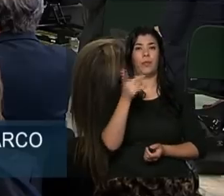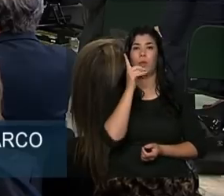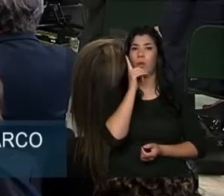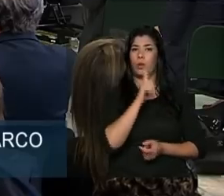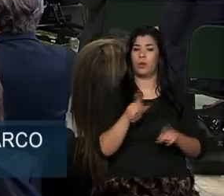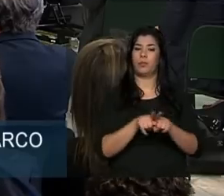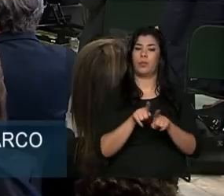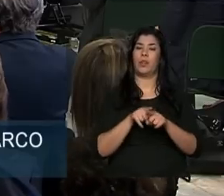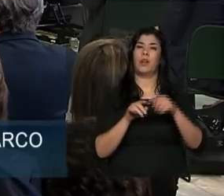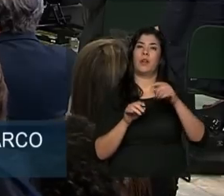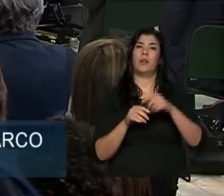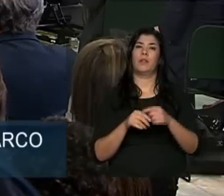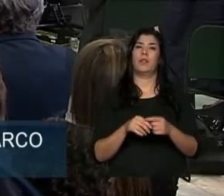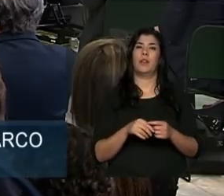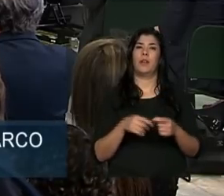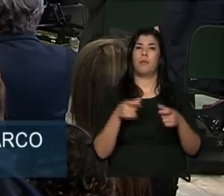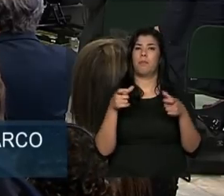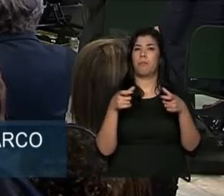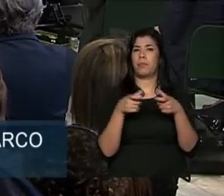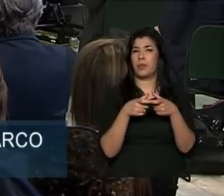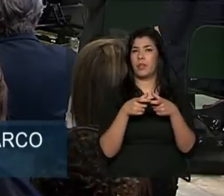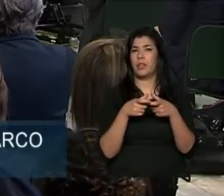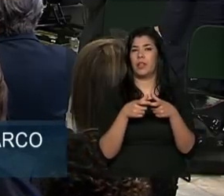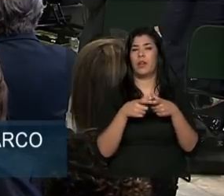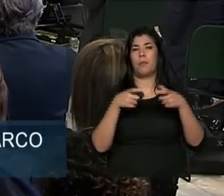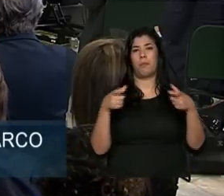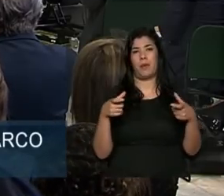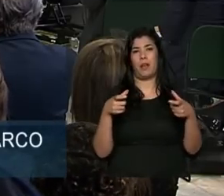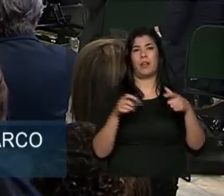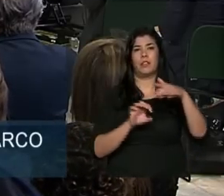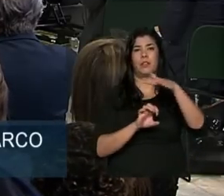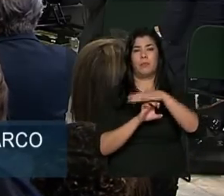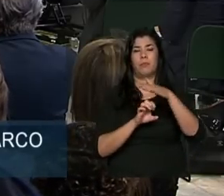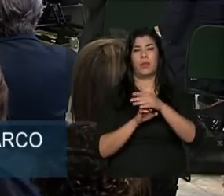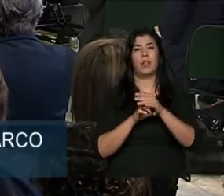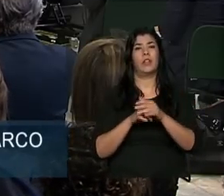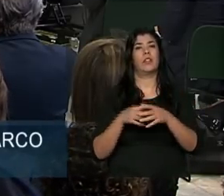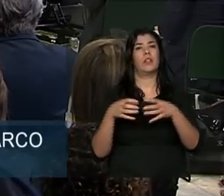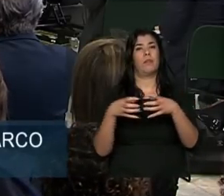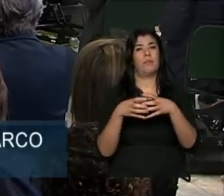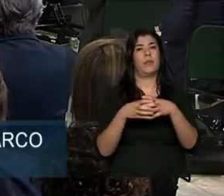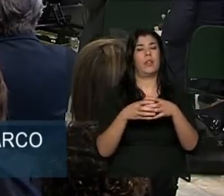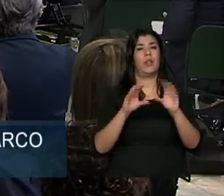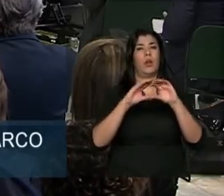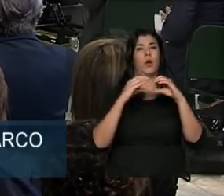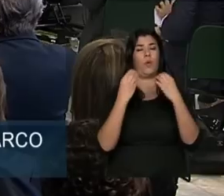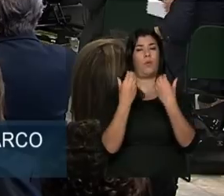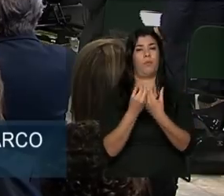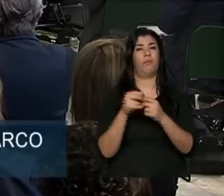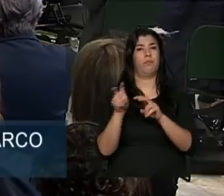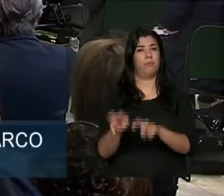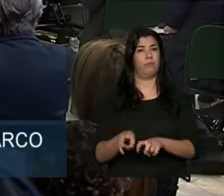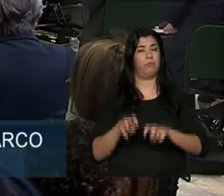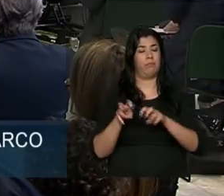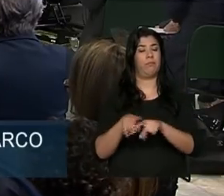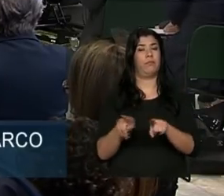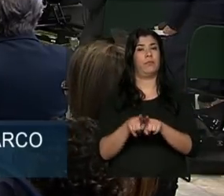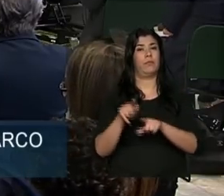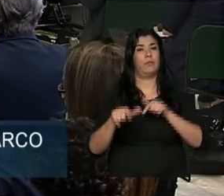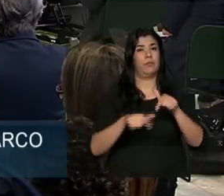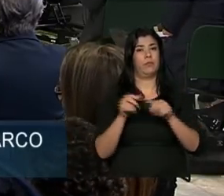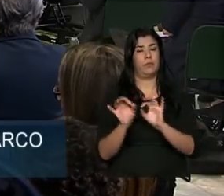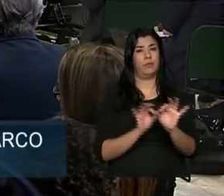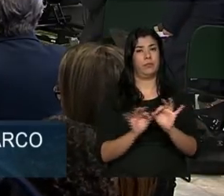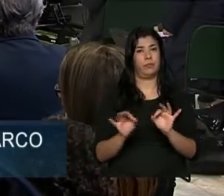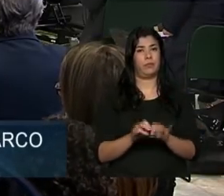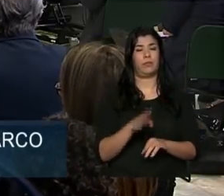As pequenas e médias empresas, as cooperativas de pequenos agricultores, eles não terão que pagar. E esse trabalho foi feito pelo MDIC, e aqui eu vou